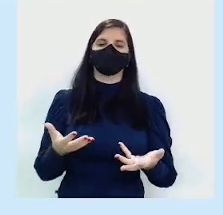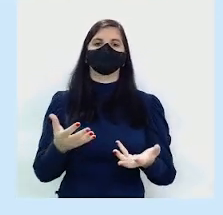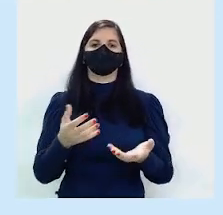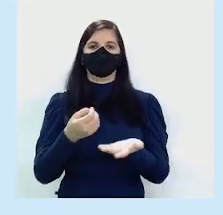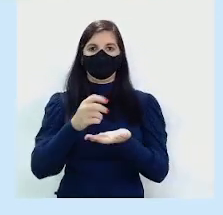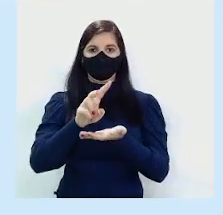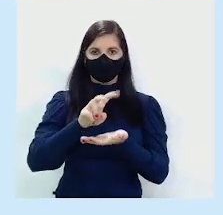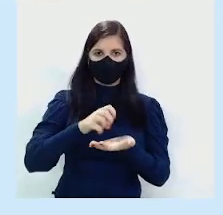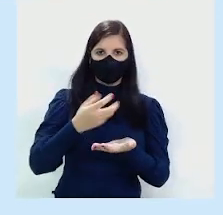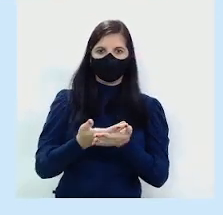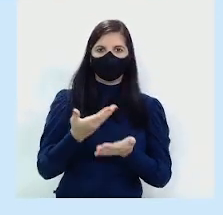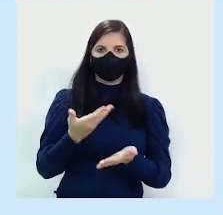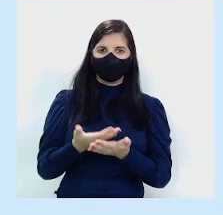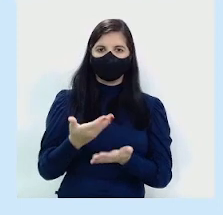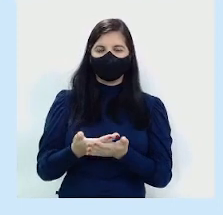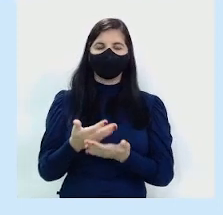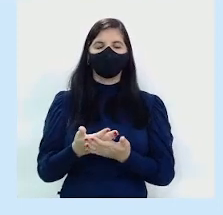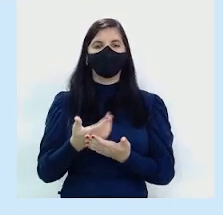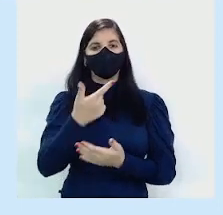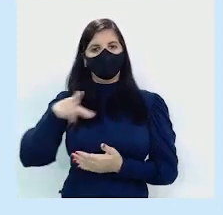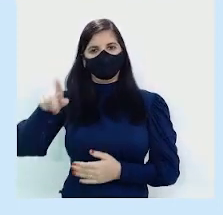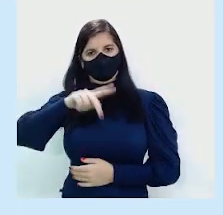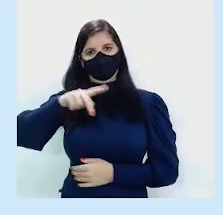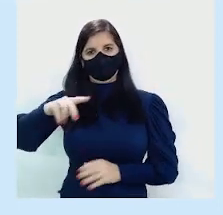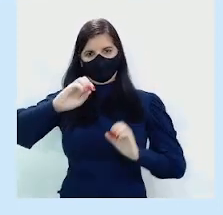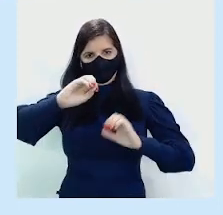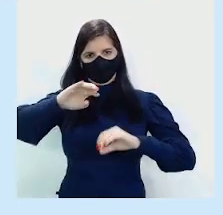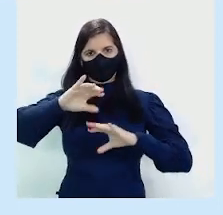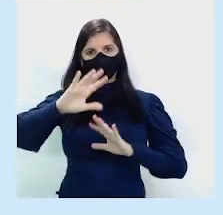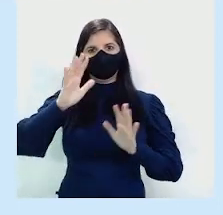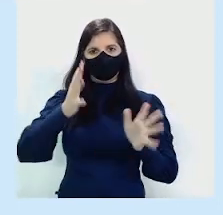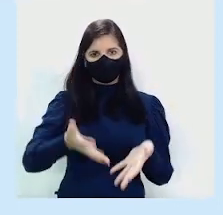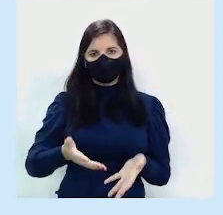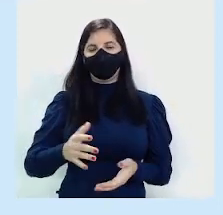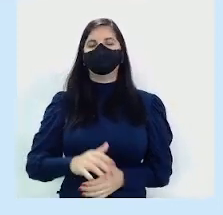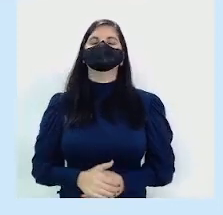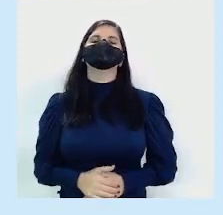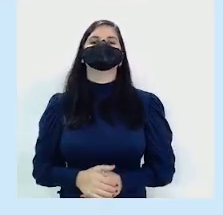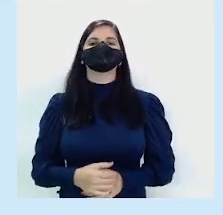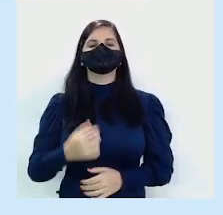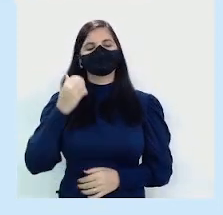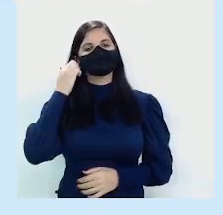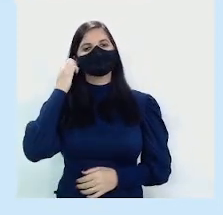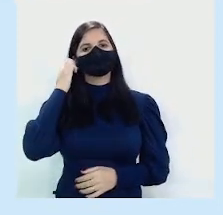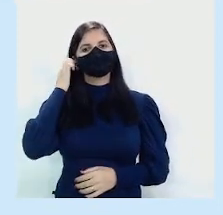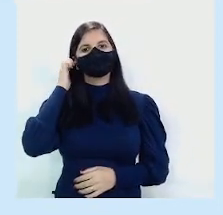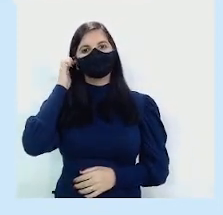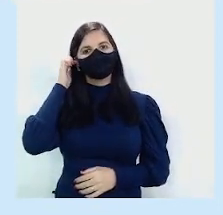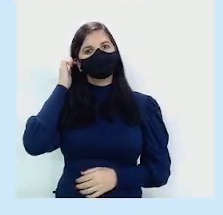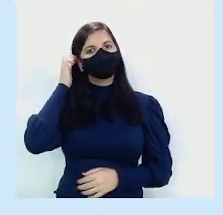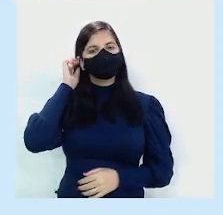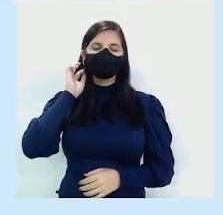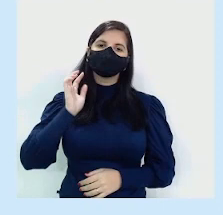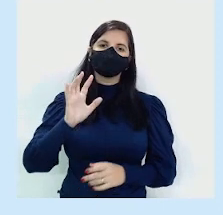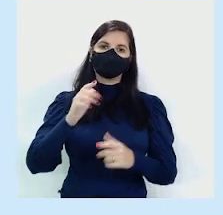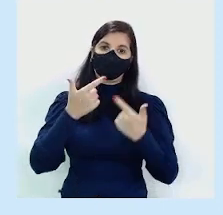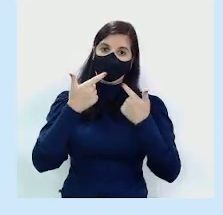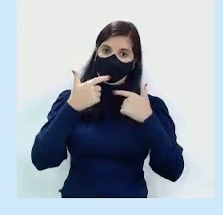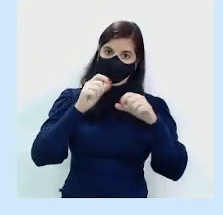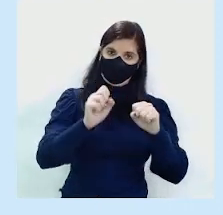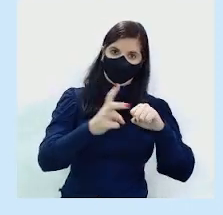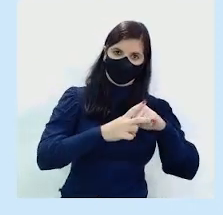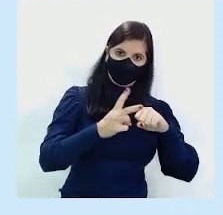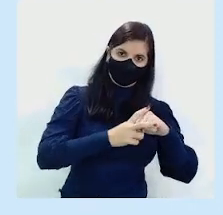no Educapé, eu tenho certeza que os demais professores já falaram para vocês sobre isso. A diferença entre